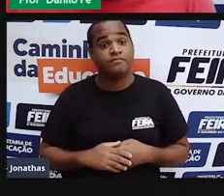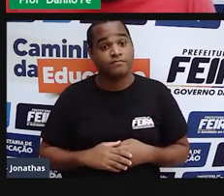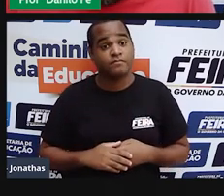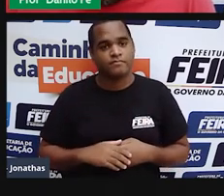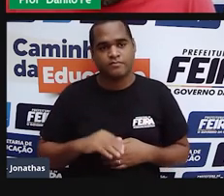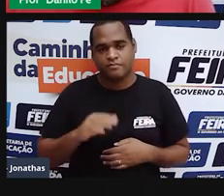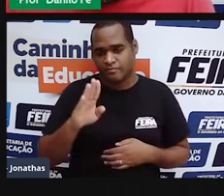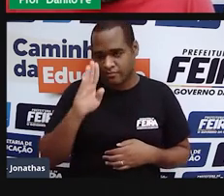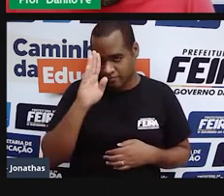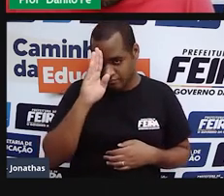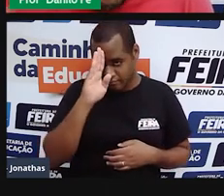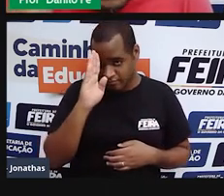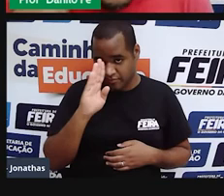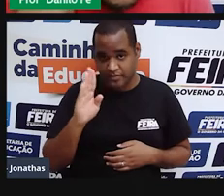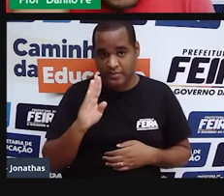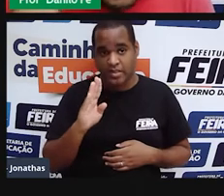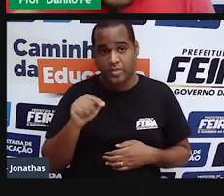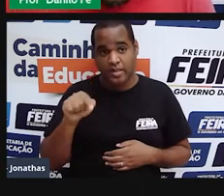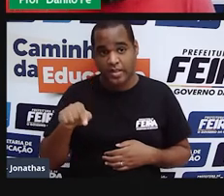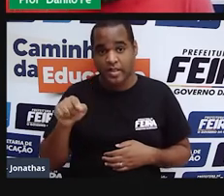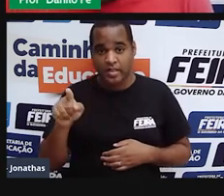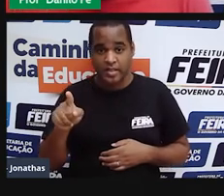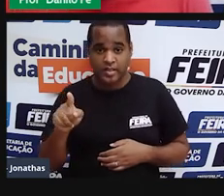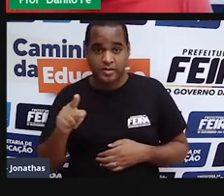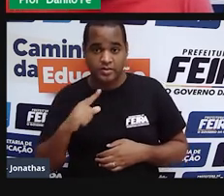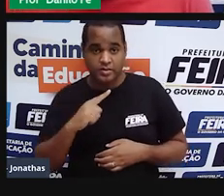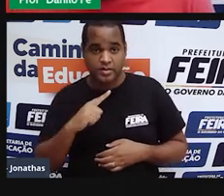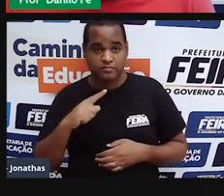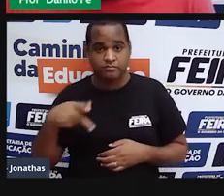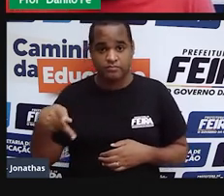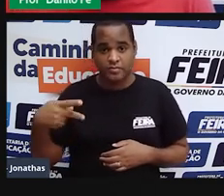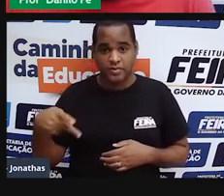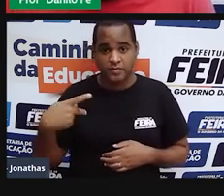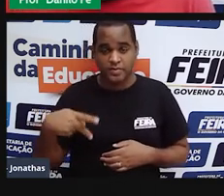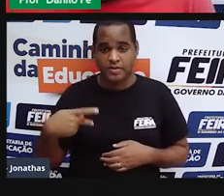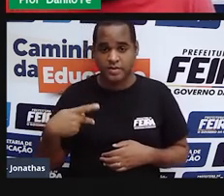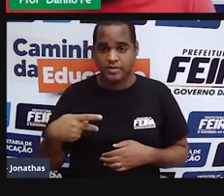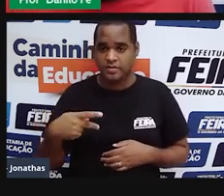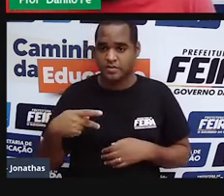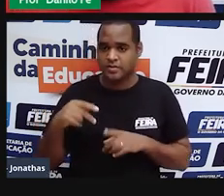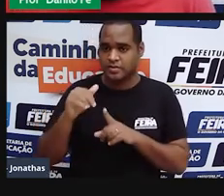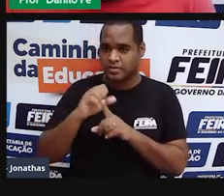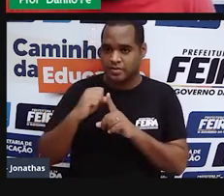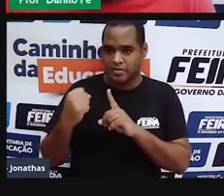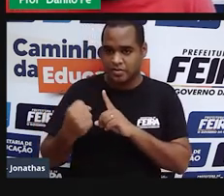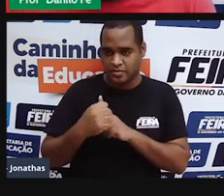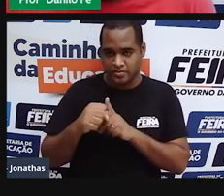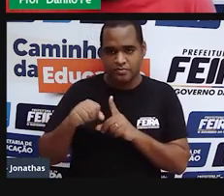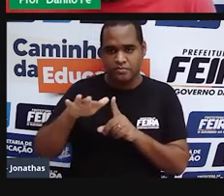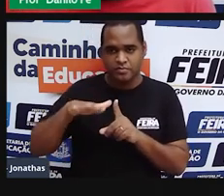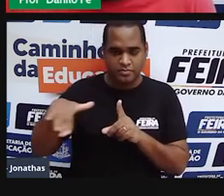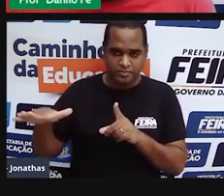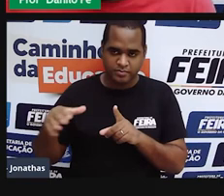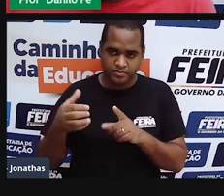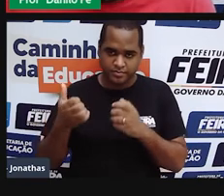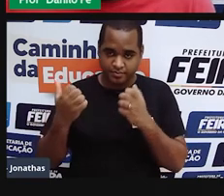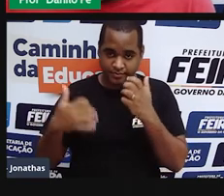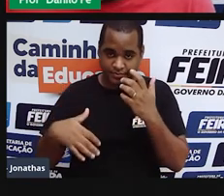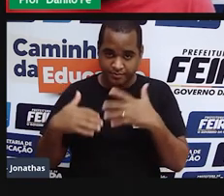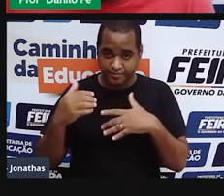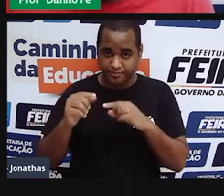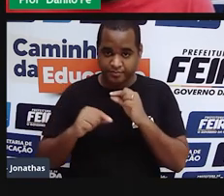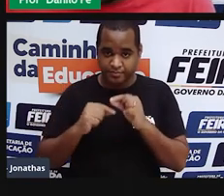consequência no bercinho Paraguai a consequência dessa Guerra o empobrecimento Você tá no Brasil